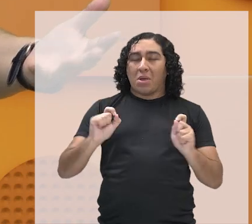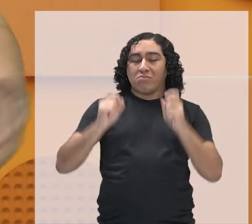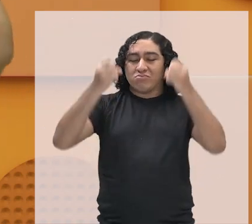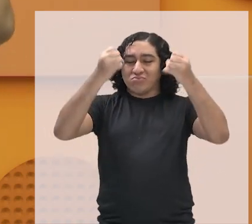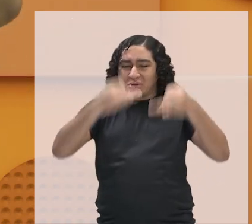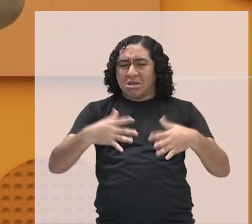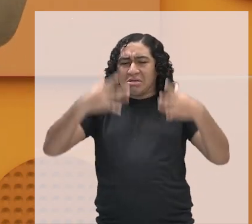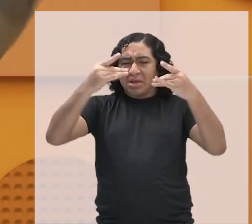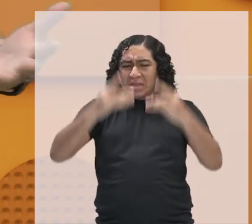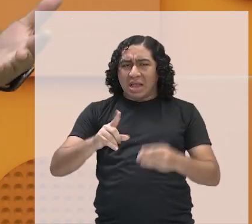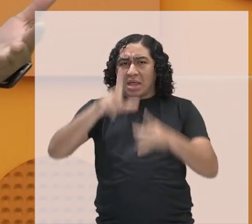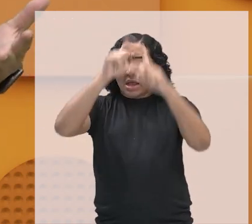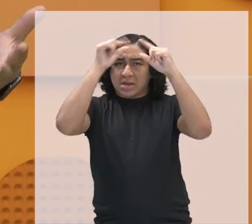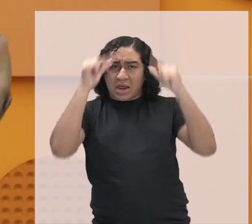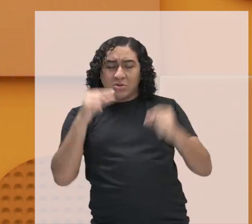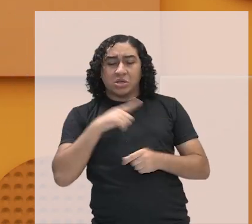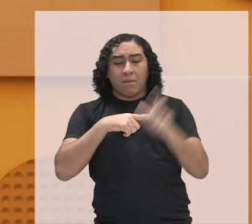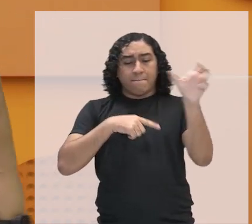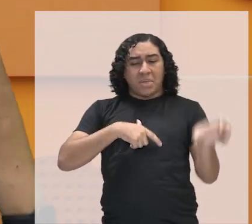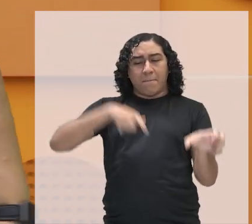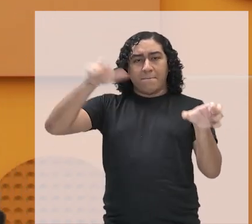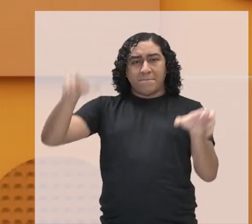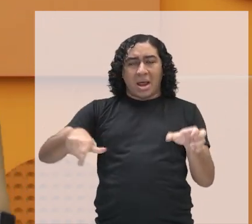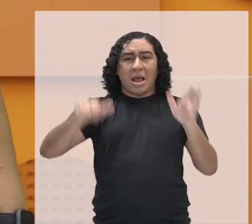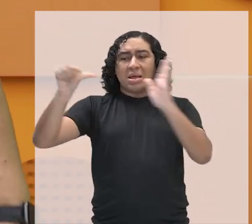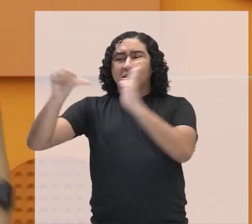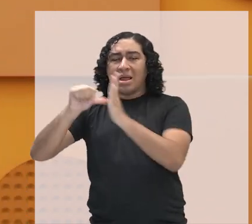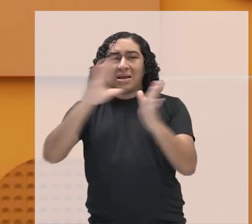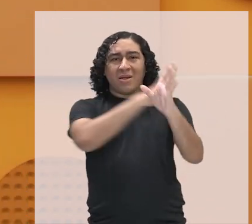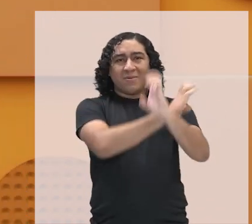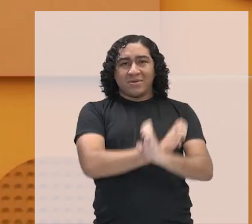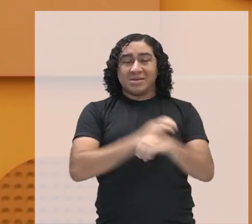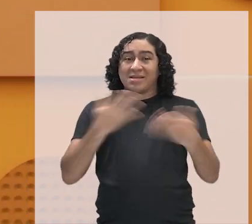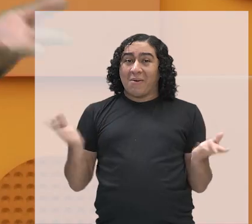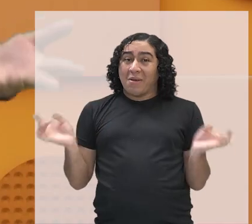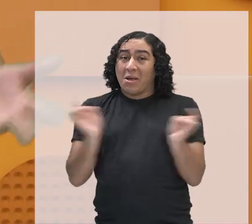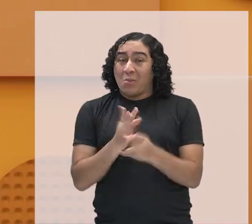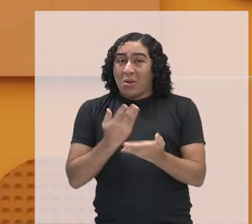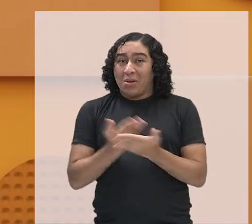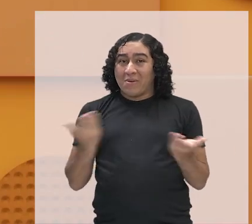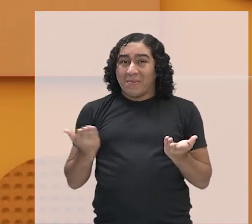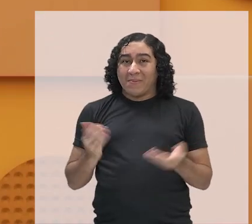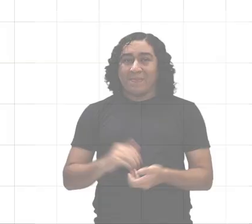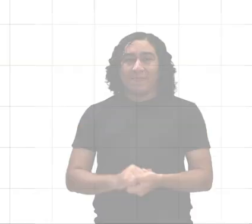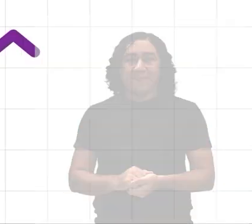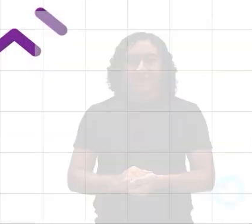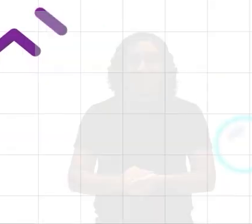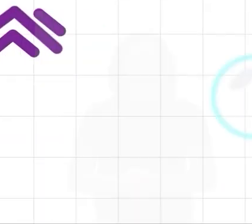desse mundo grego, duas grandes cidades-estados, e por aqui a professora, então, se despede.